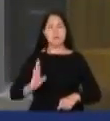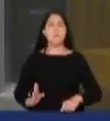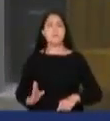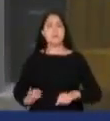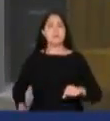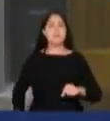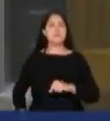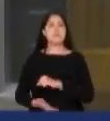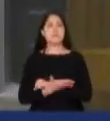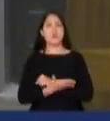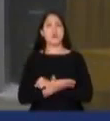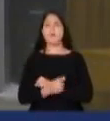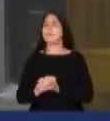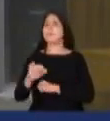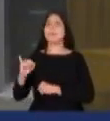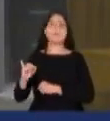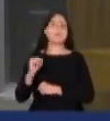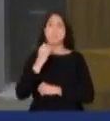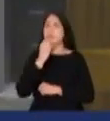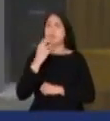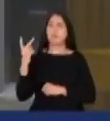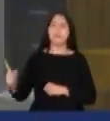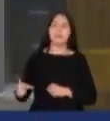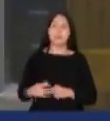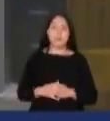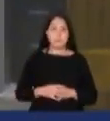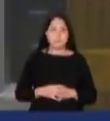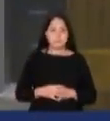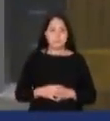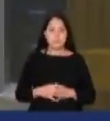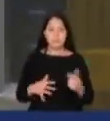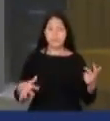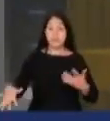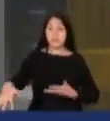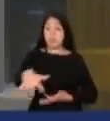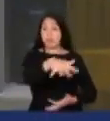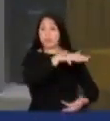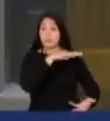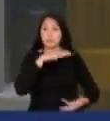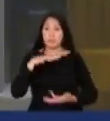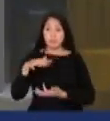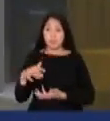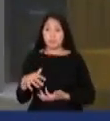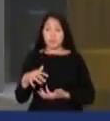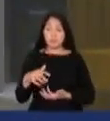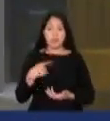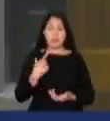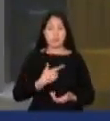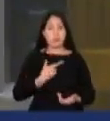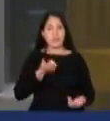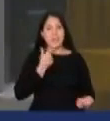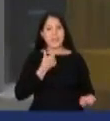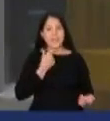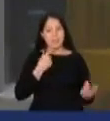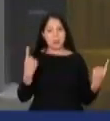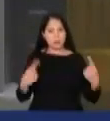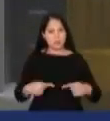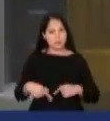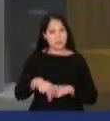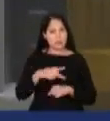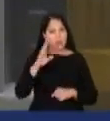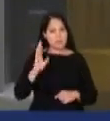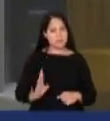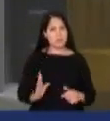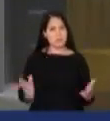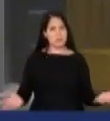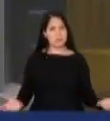fosse favorável. Nós viramos chacota internacional. Ontem aprovamos na Comissão de Administração Pública a convocação